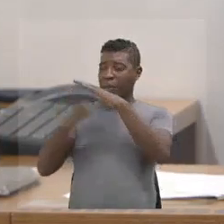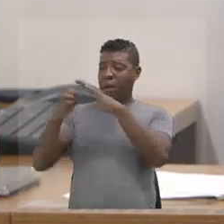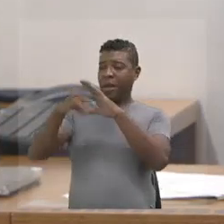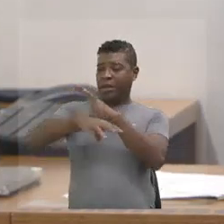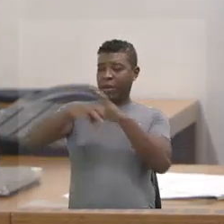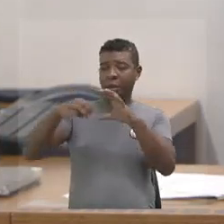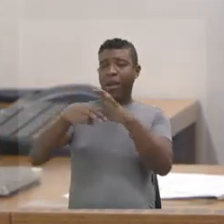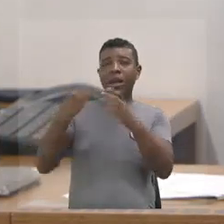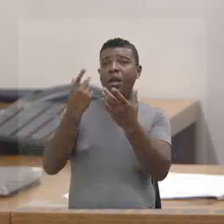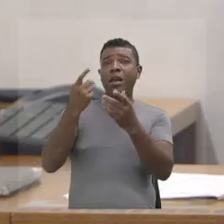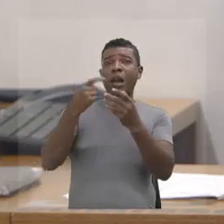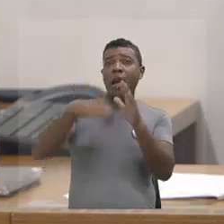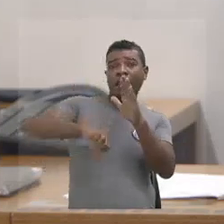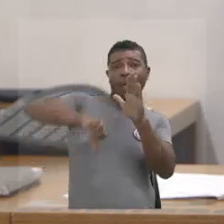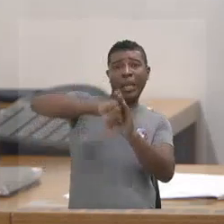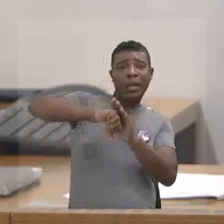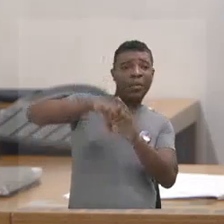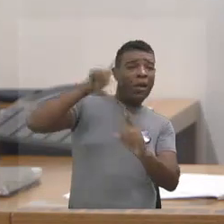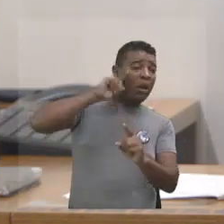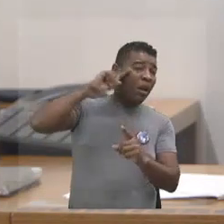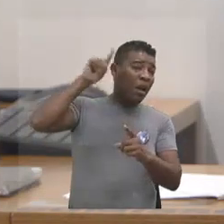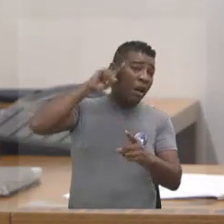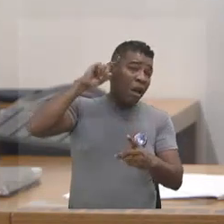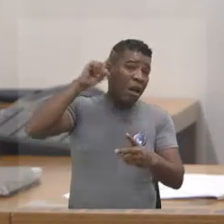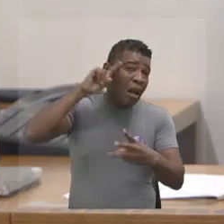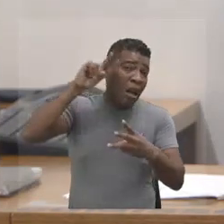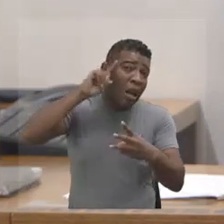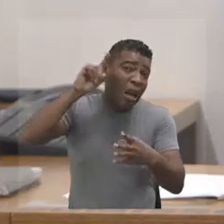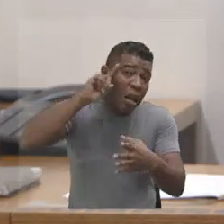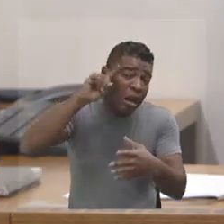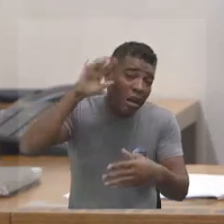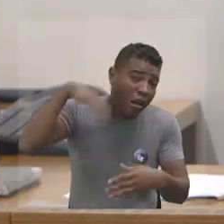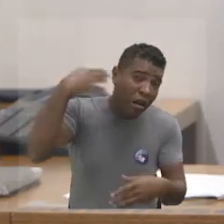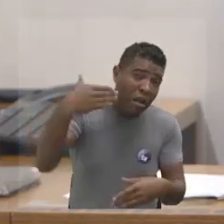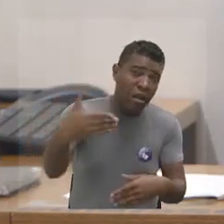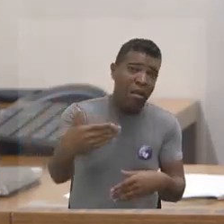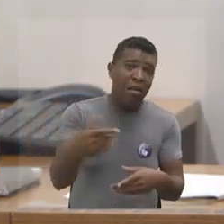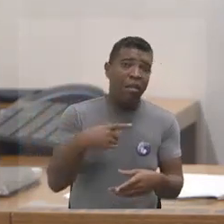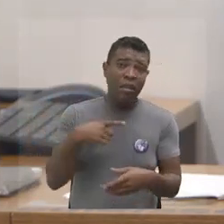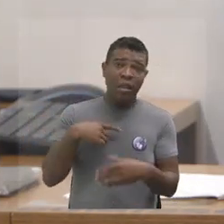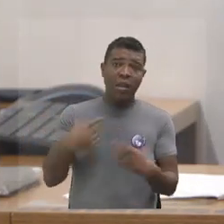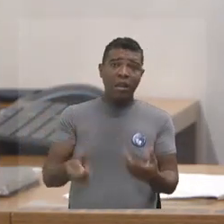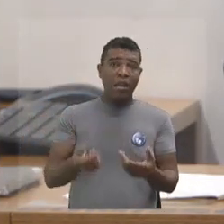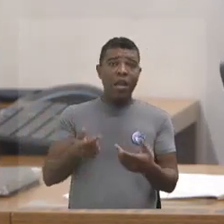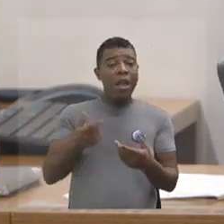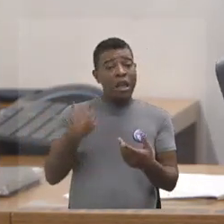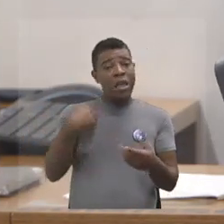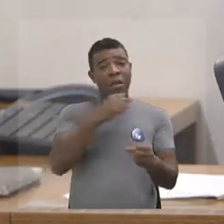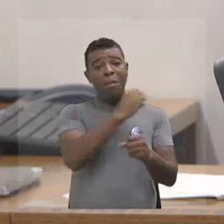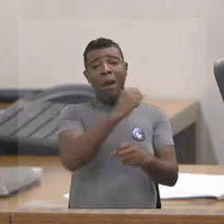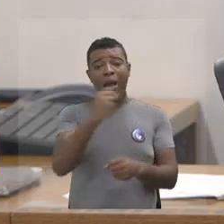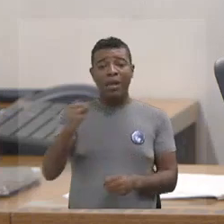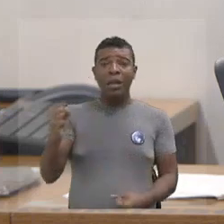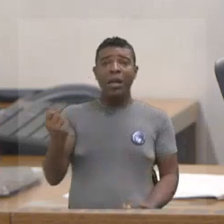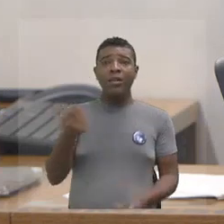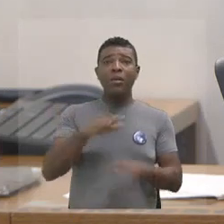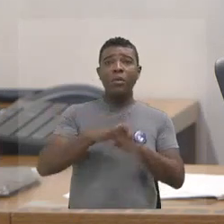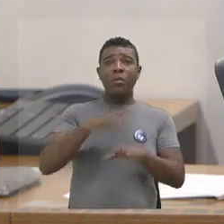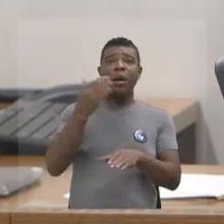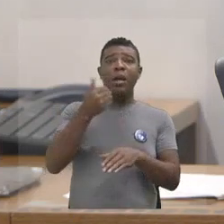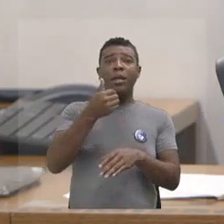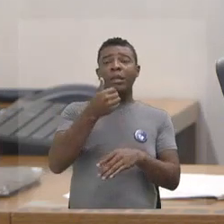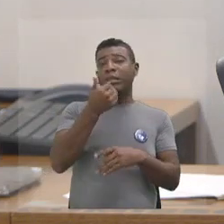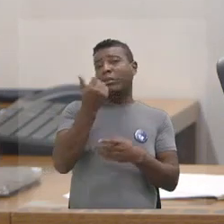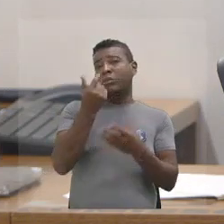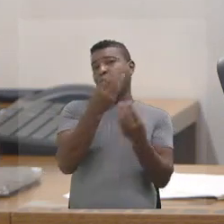no outro também e nesse caso com assassinato de 272 pessoas é mas o que eu acompanhei de 2019 até